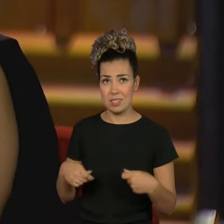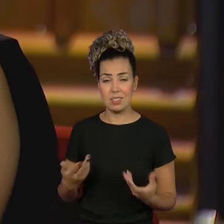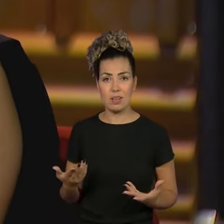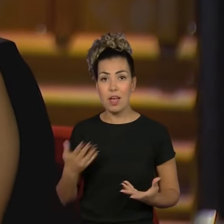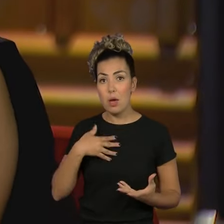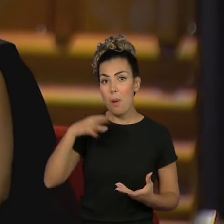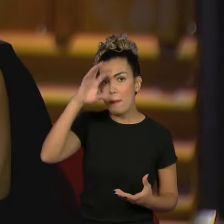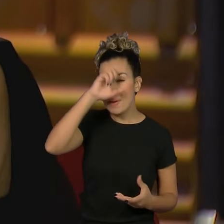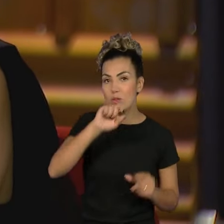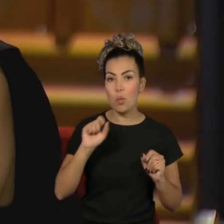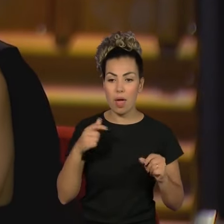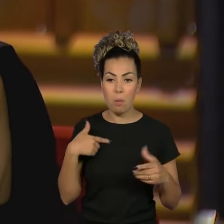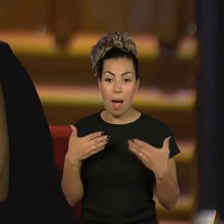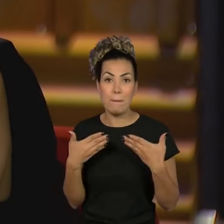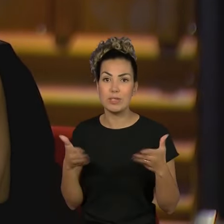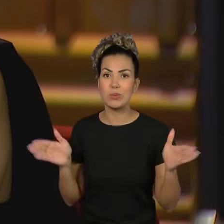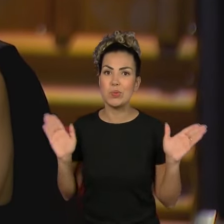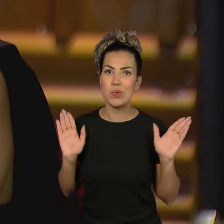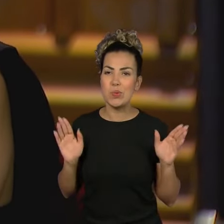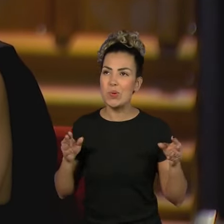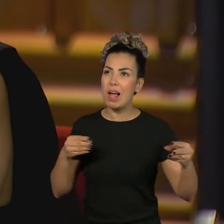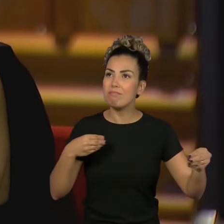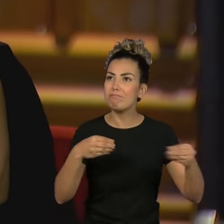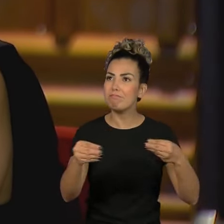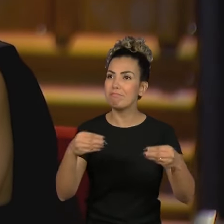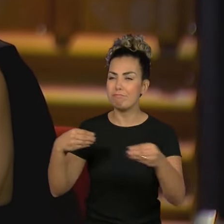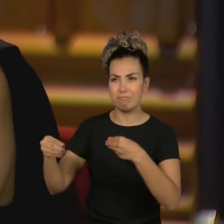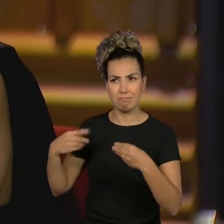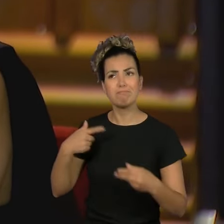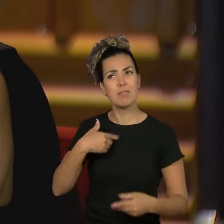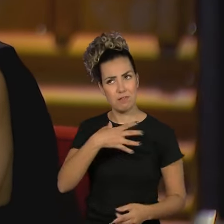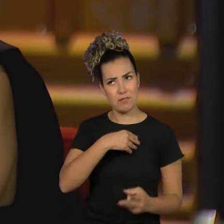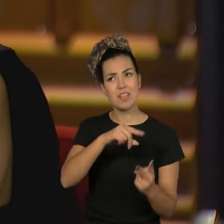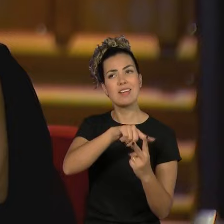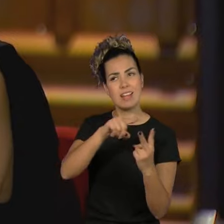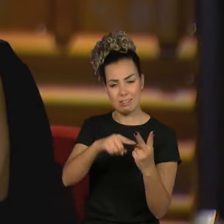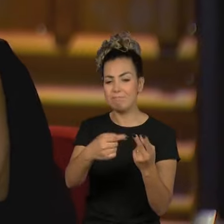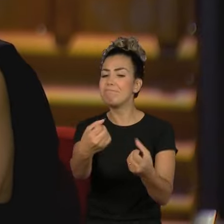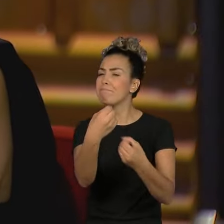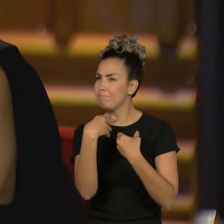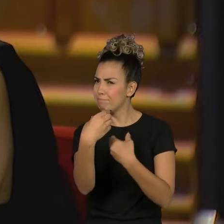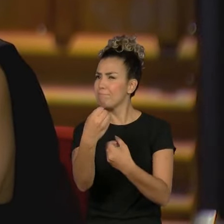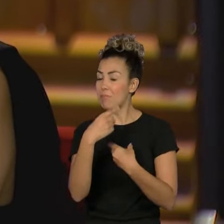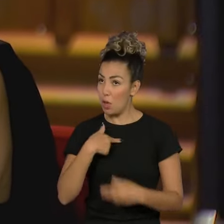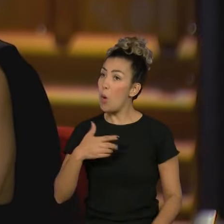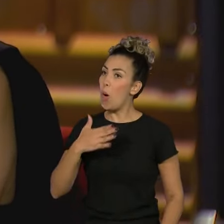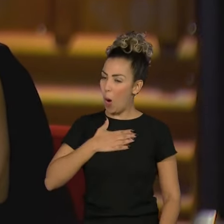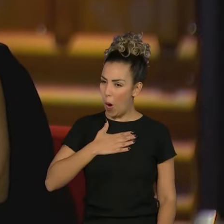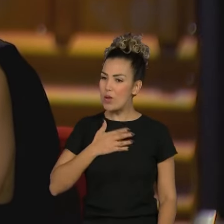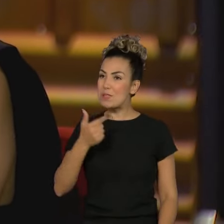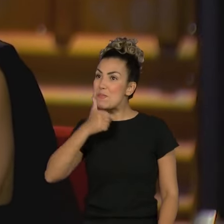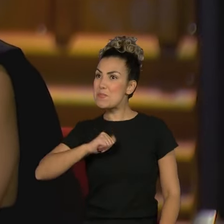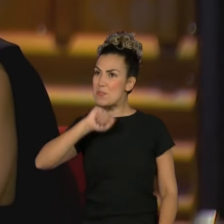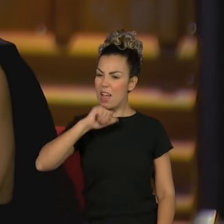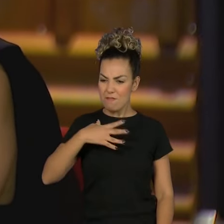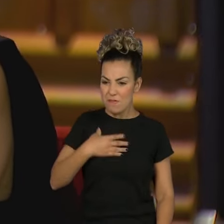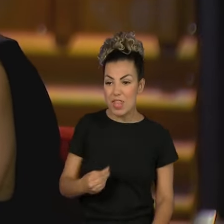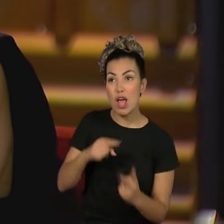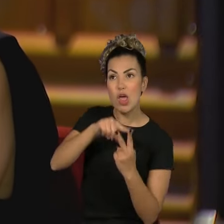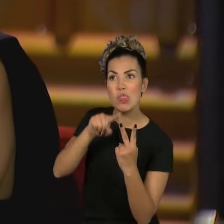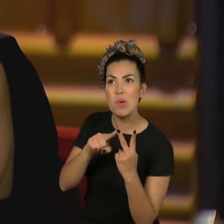eh na visão eu Aprendo muito com as minhas filhas eu gosto muito muito de ser mãe de duas mulheres